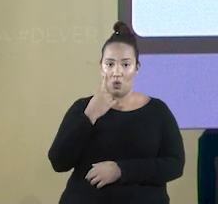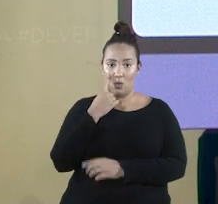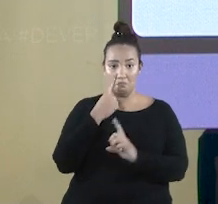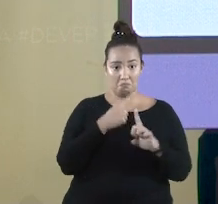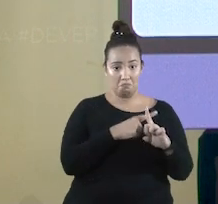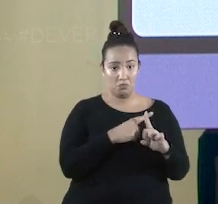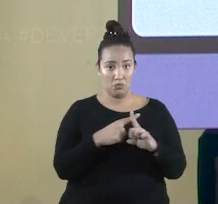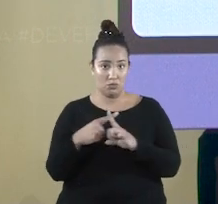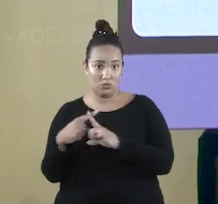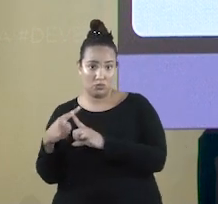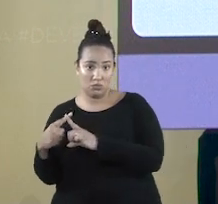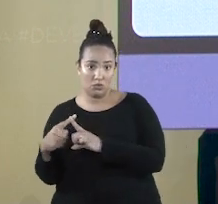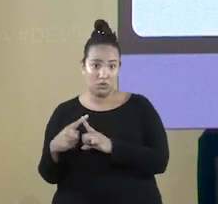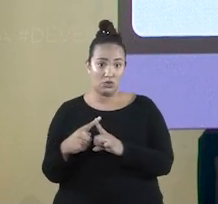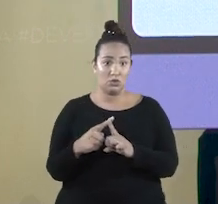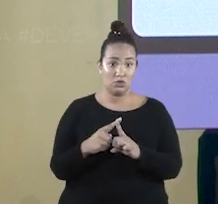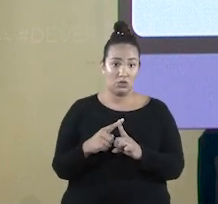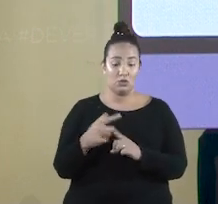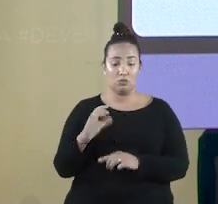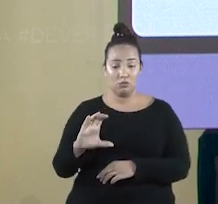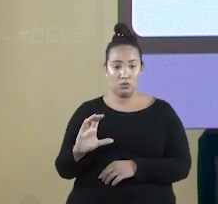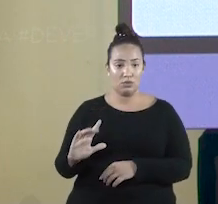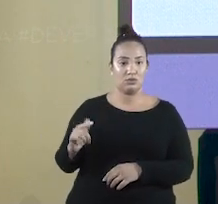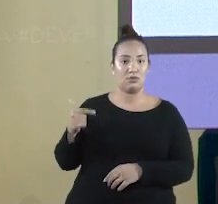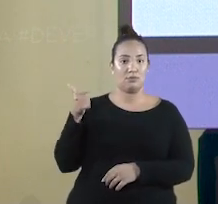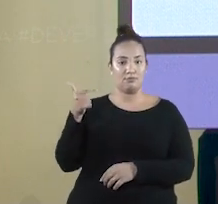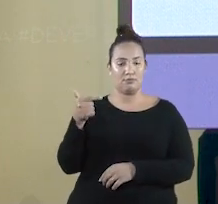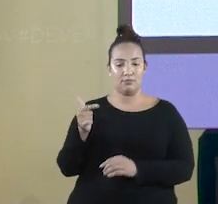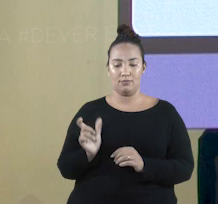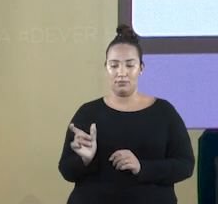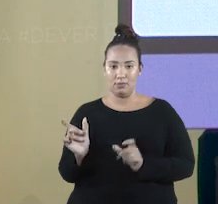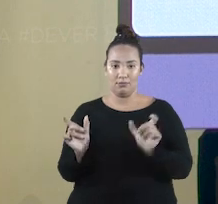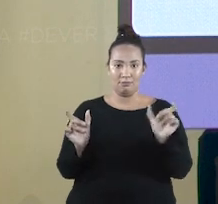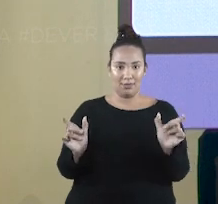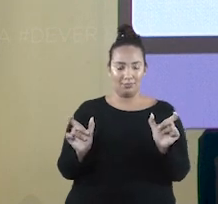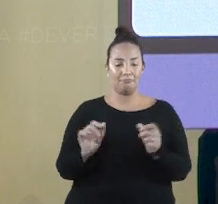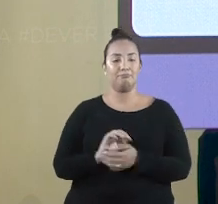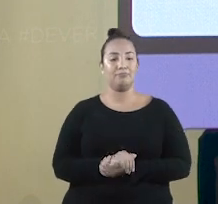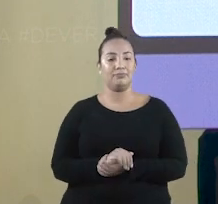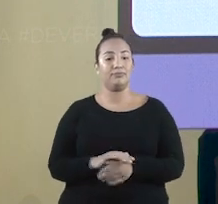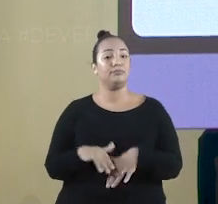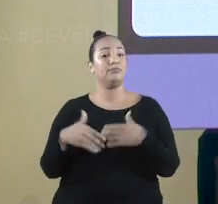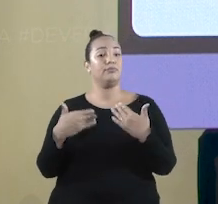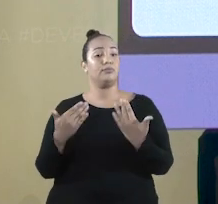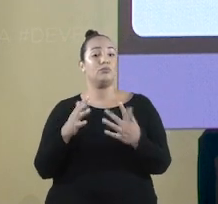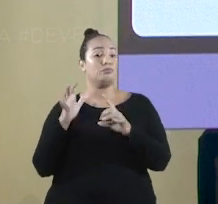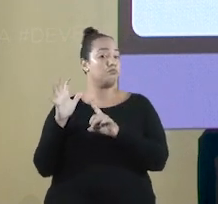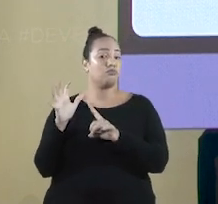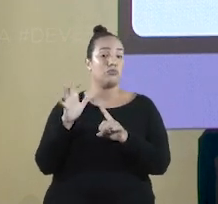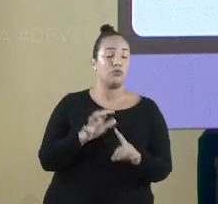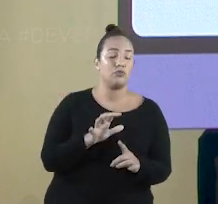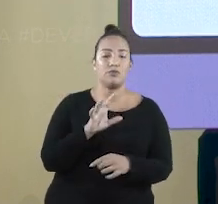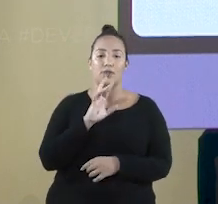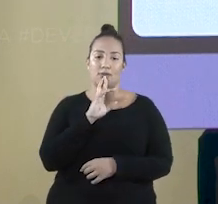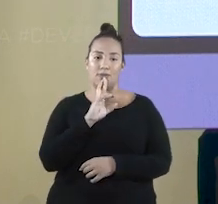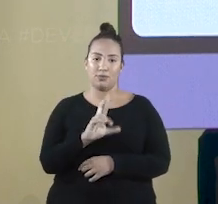que multiplicamos ambos os membros por c². E aí, não afetaremos